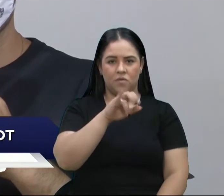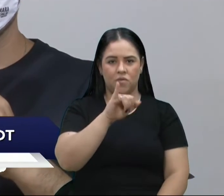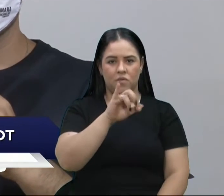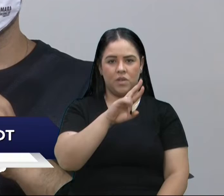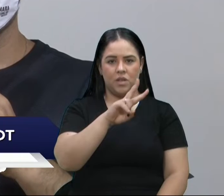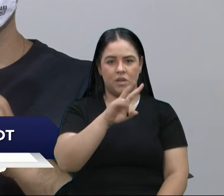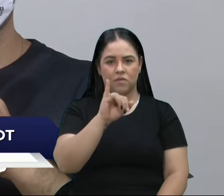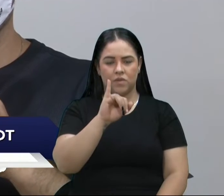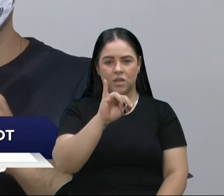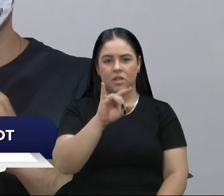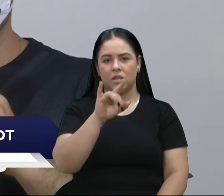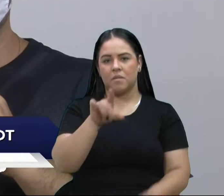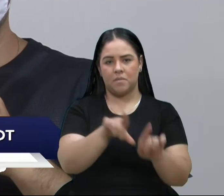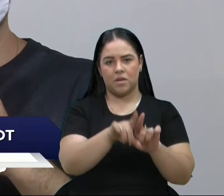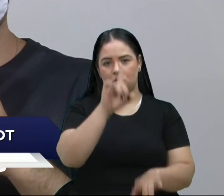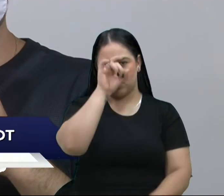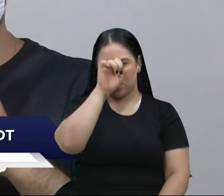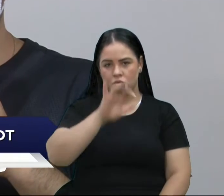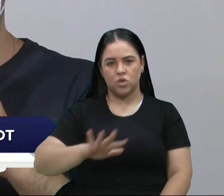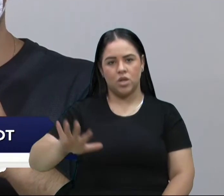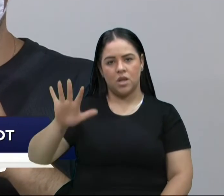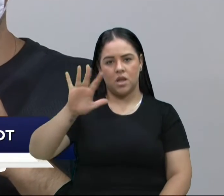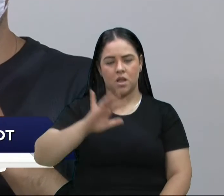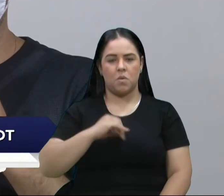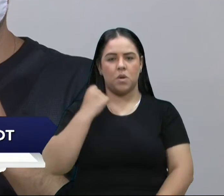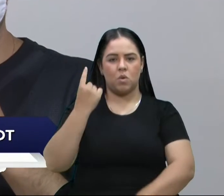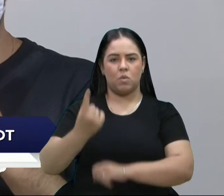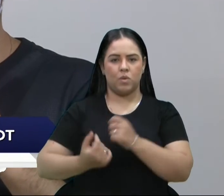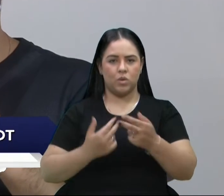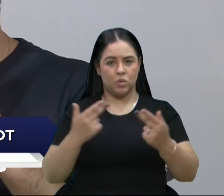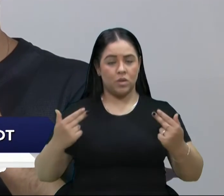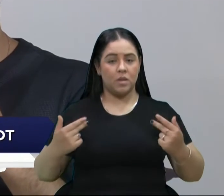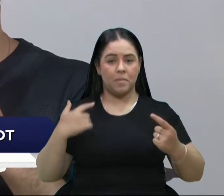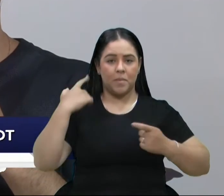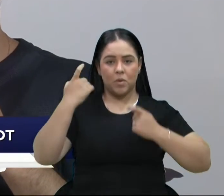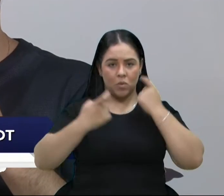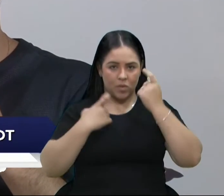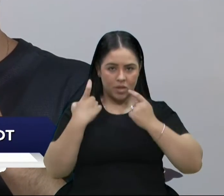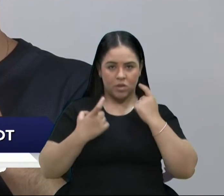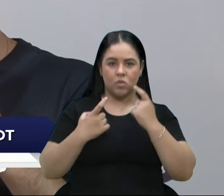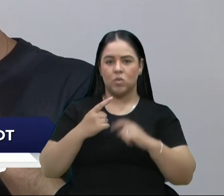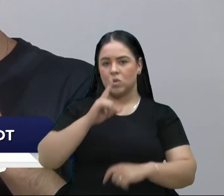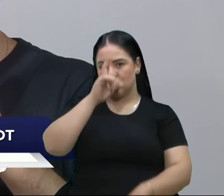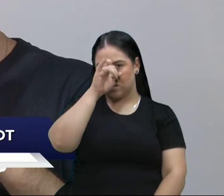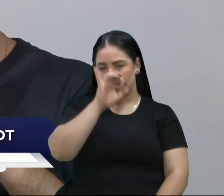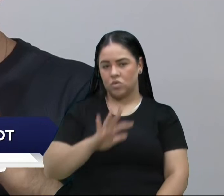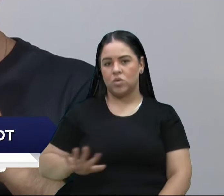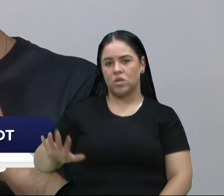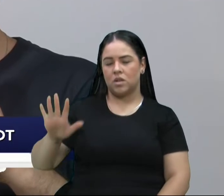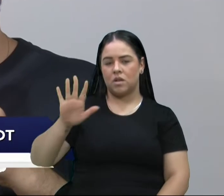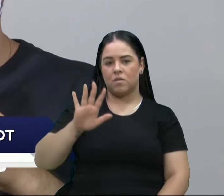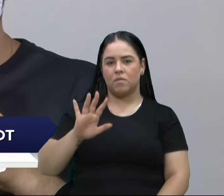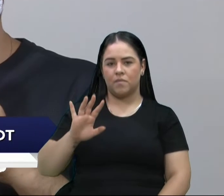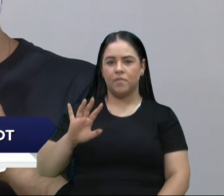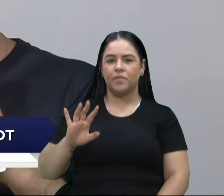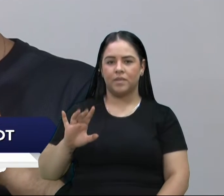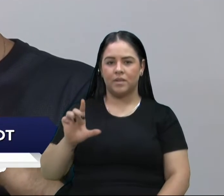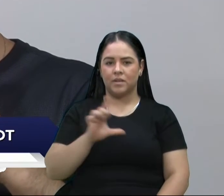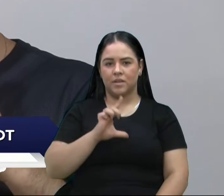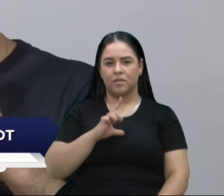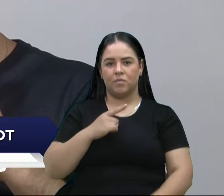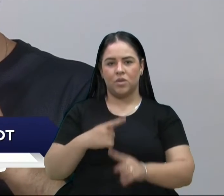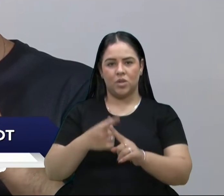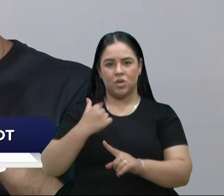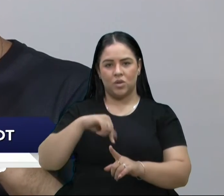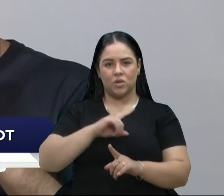Geral, e que nos elucidaram algumas das suas situações. A preocupação do Hospital Geral é latente, porque a gente recebe